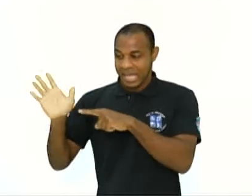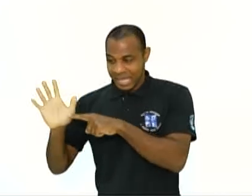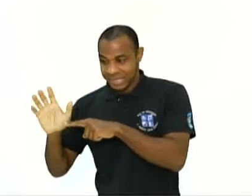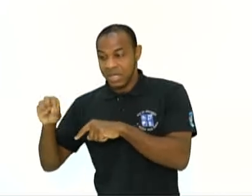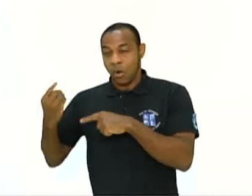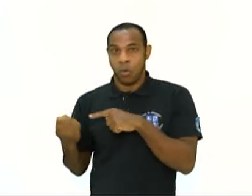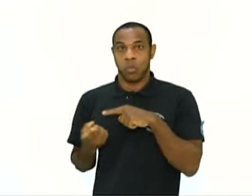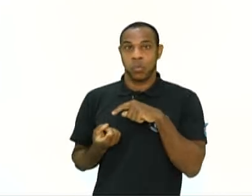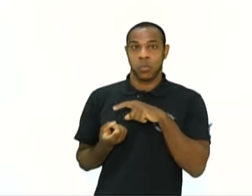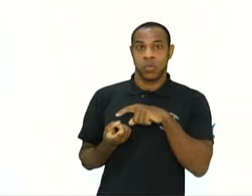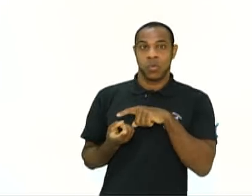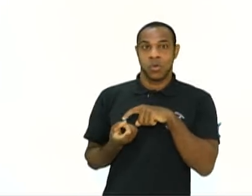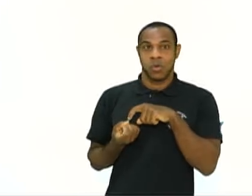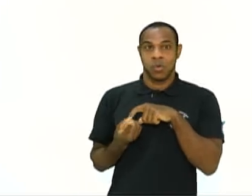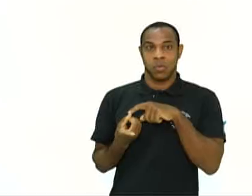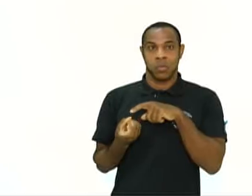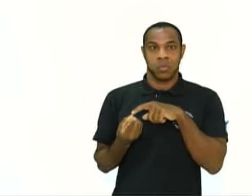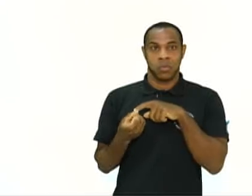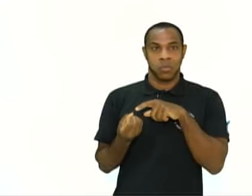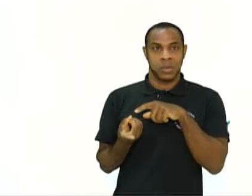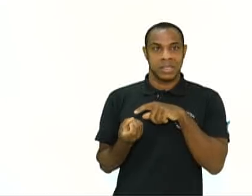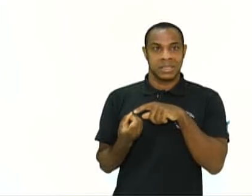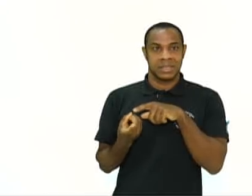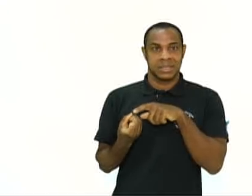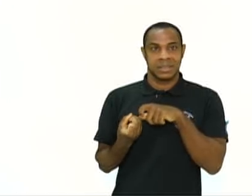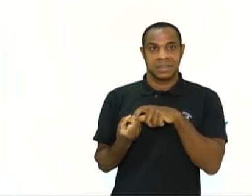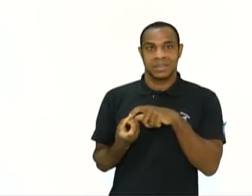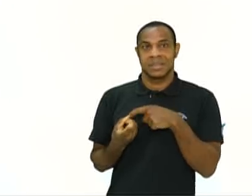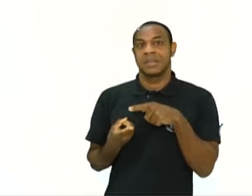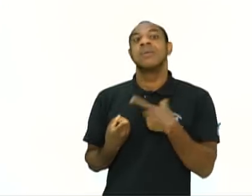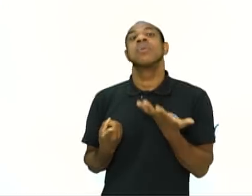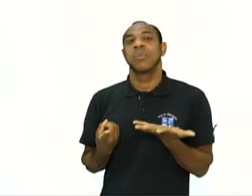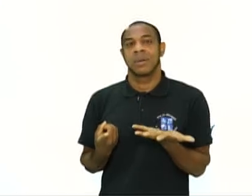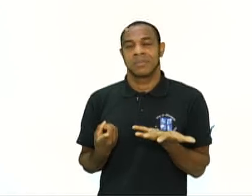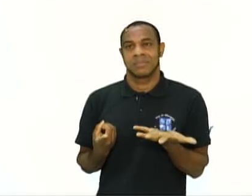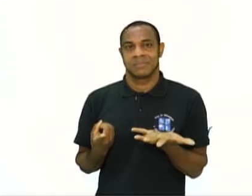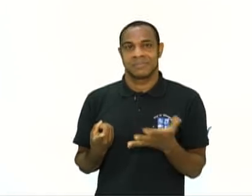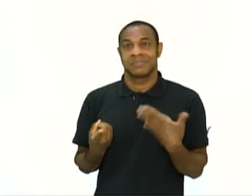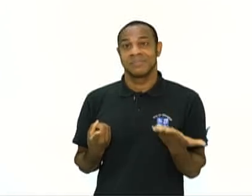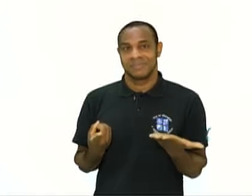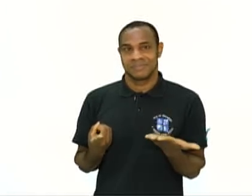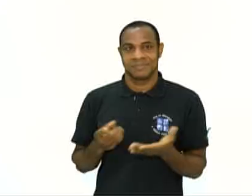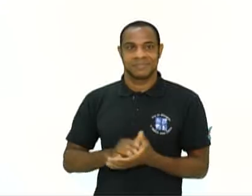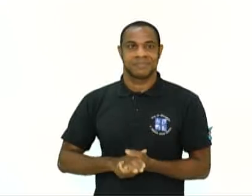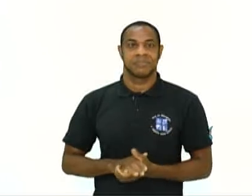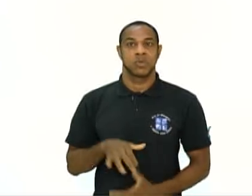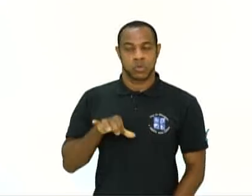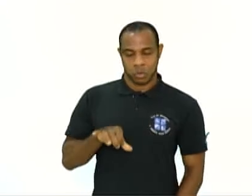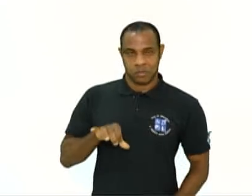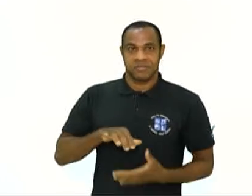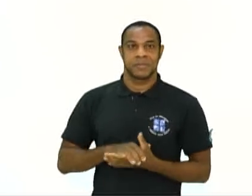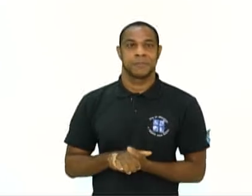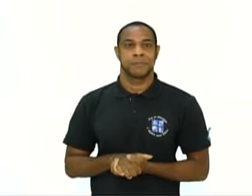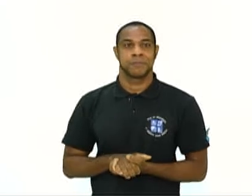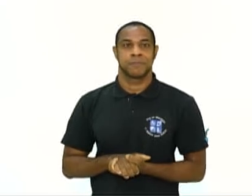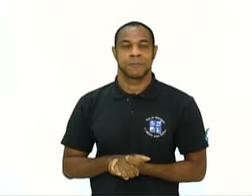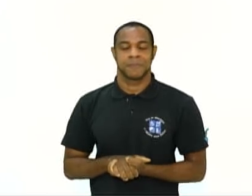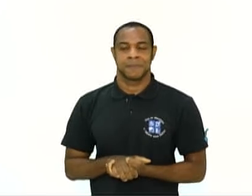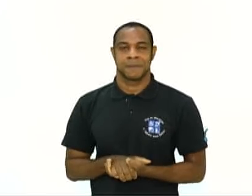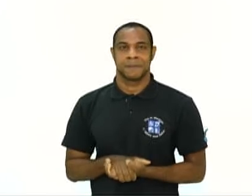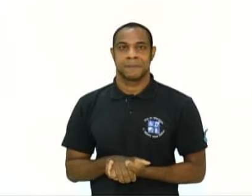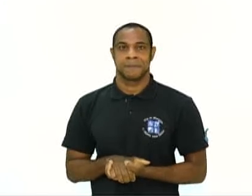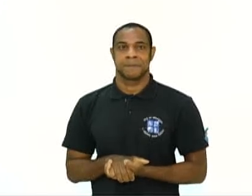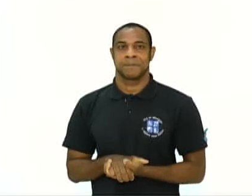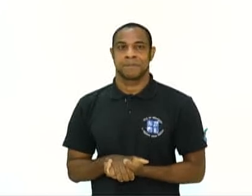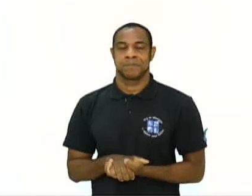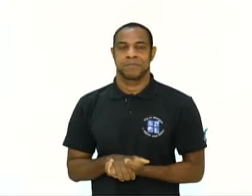aqui? Number 9. If you use your index finger to call someone over in some Asian countries, how can it